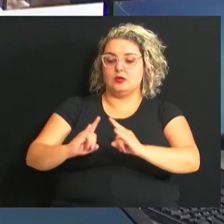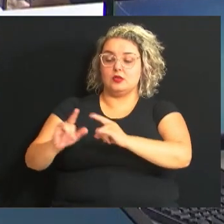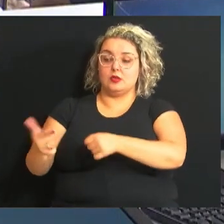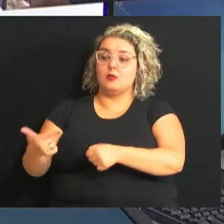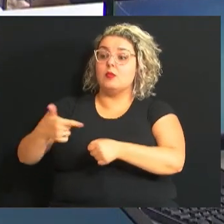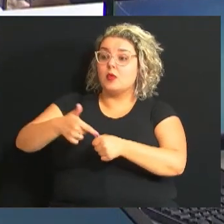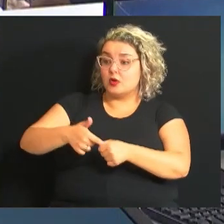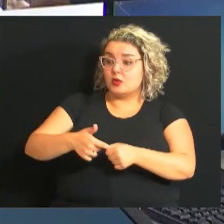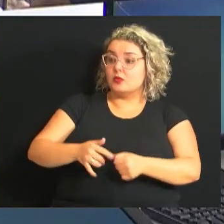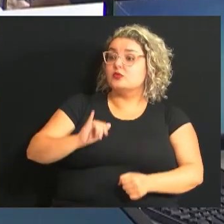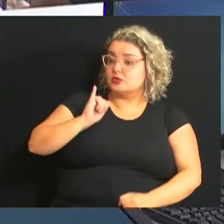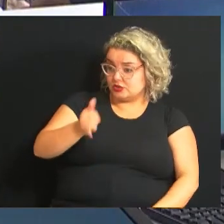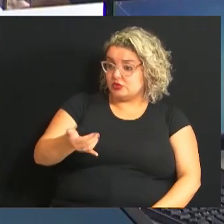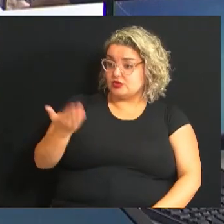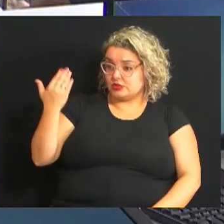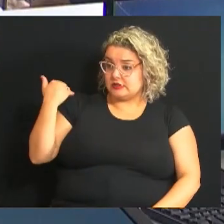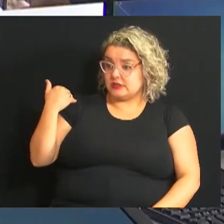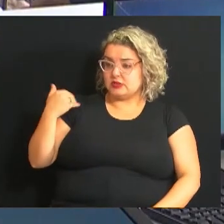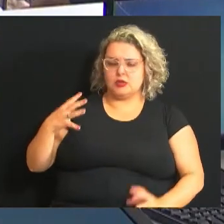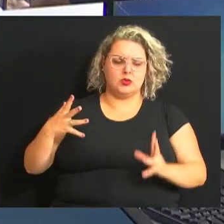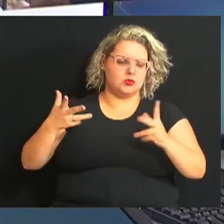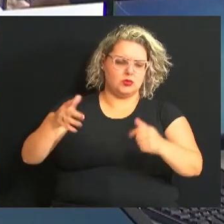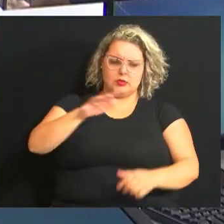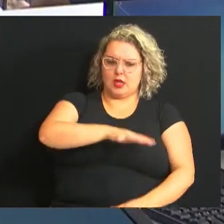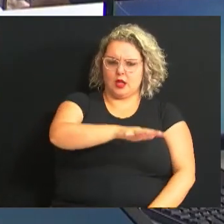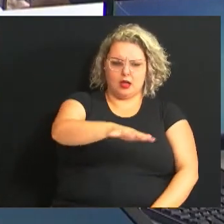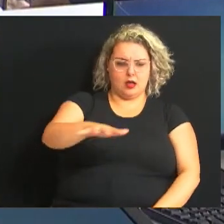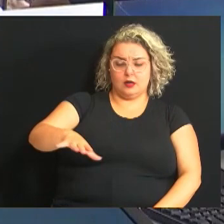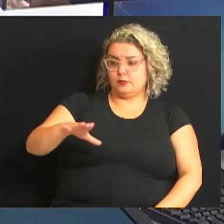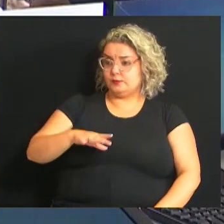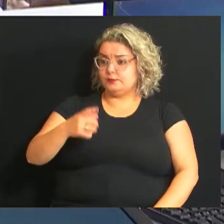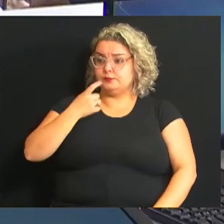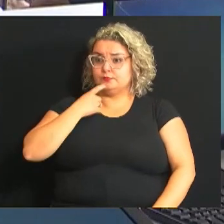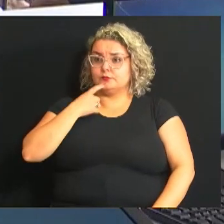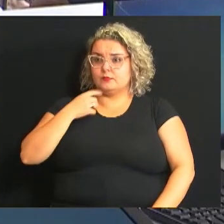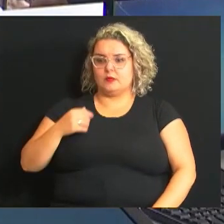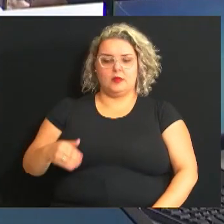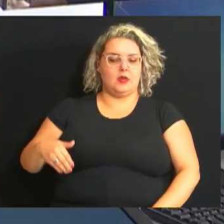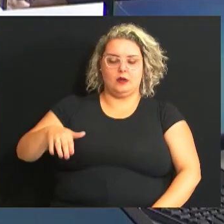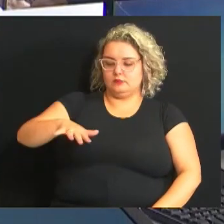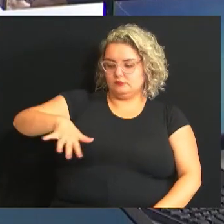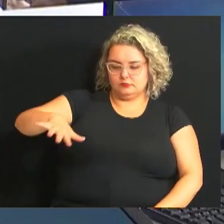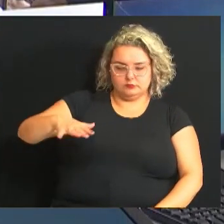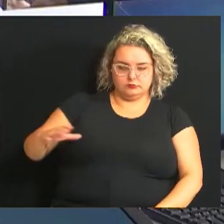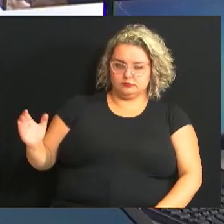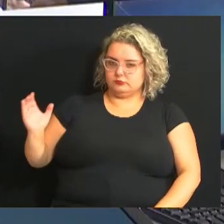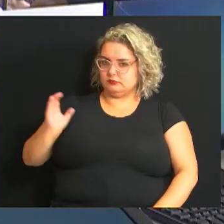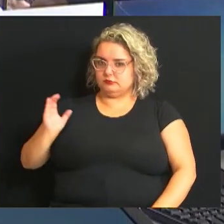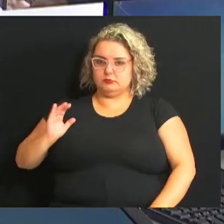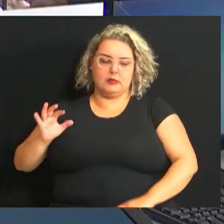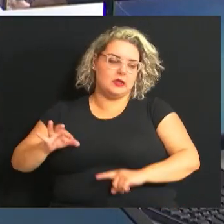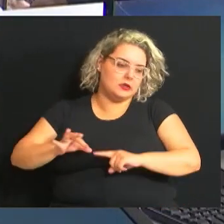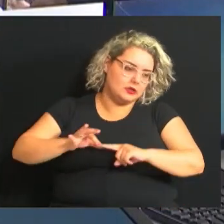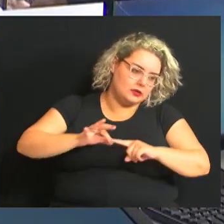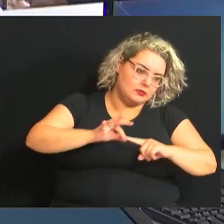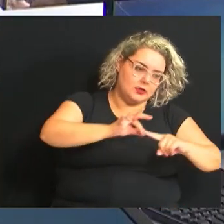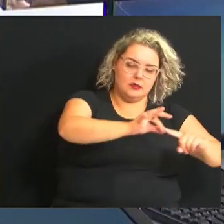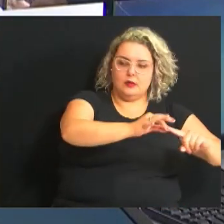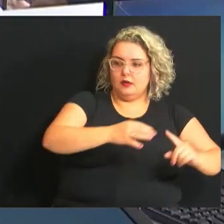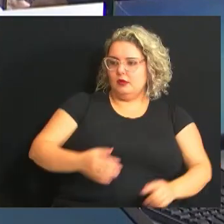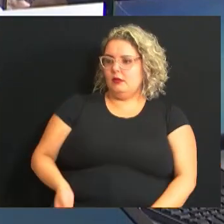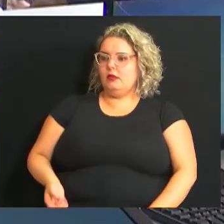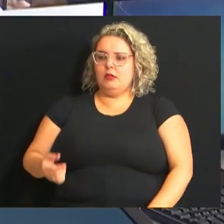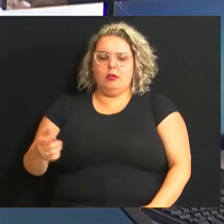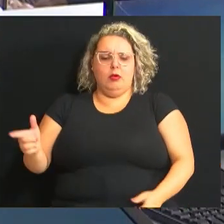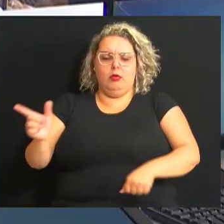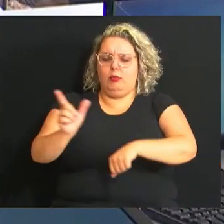toda a região de Campinas. Então você atinge desde a região mais nobre da cidade até a região mais periférica da cidade. Não importa se é um pequeno comércio,